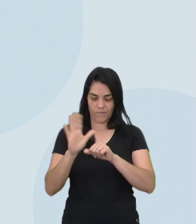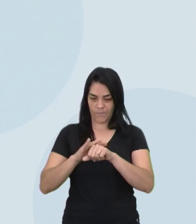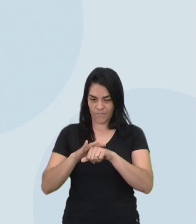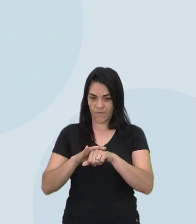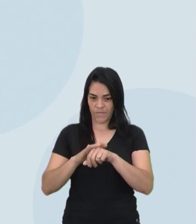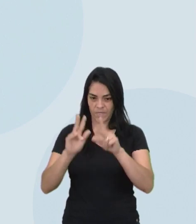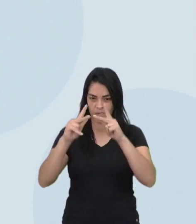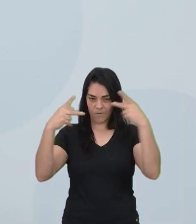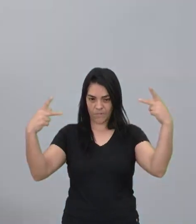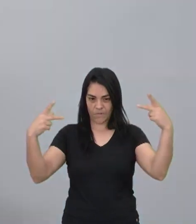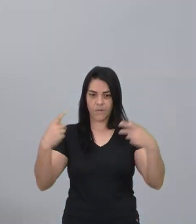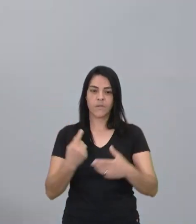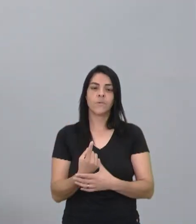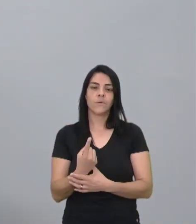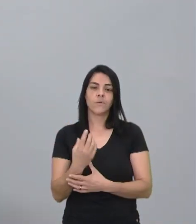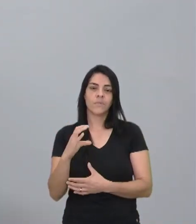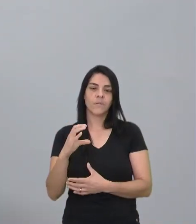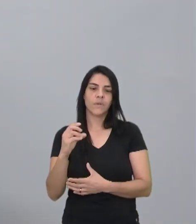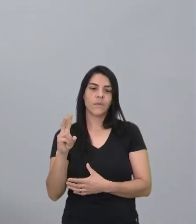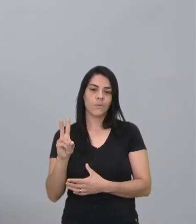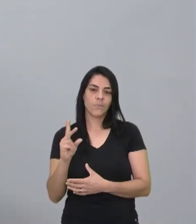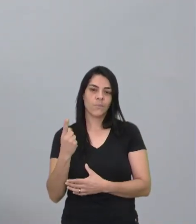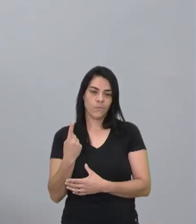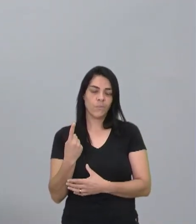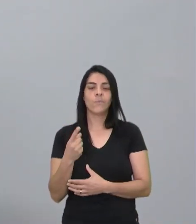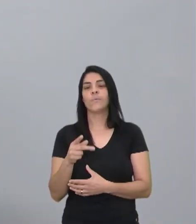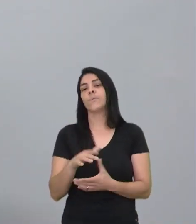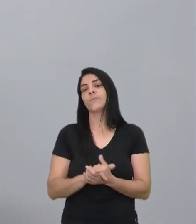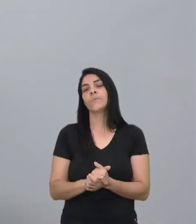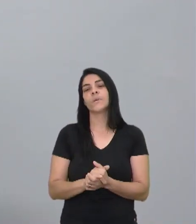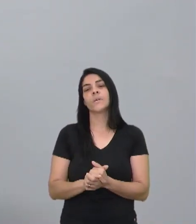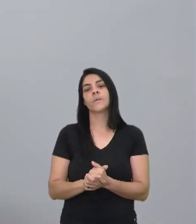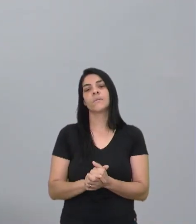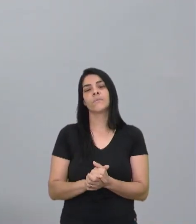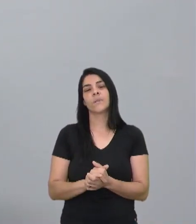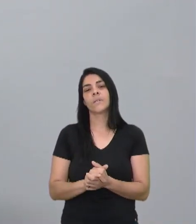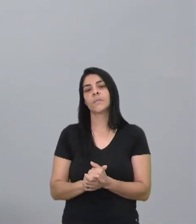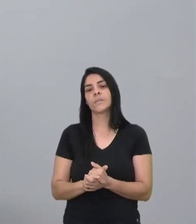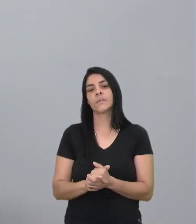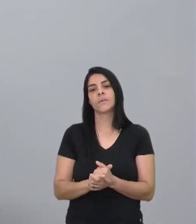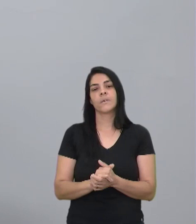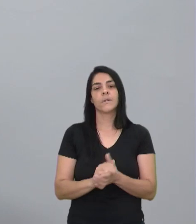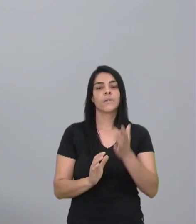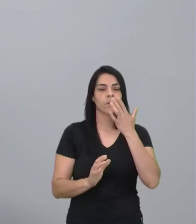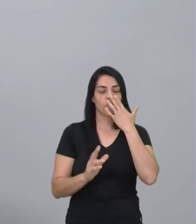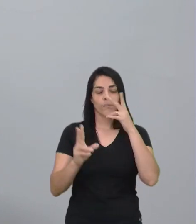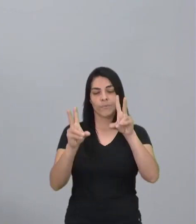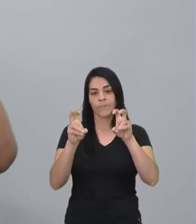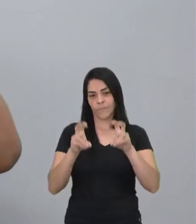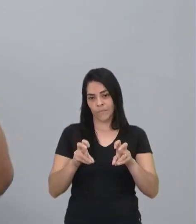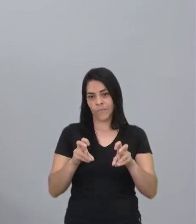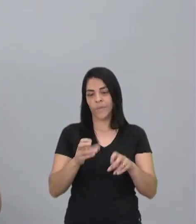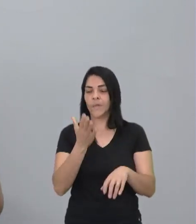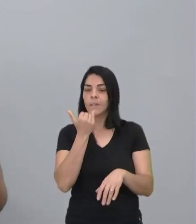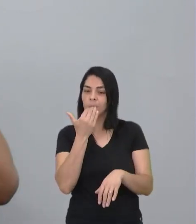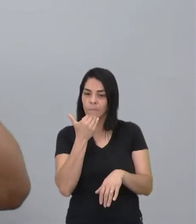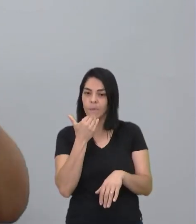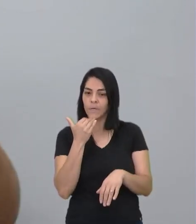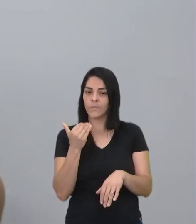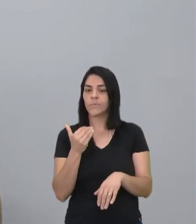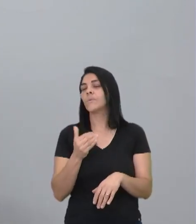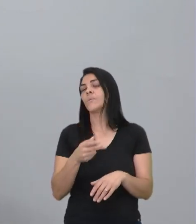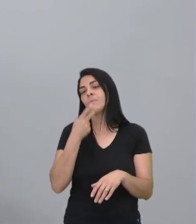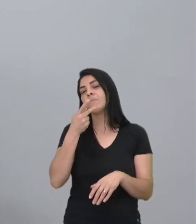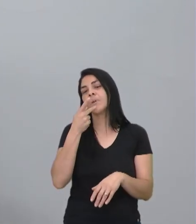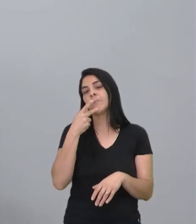viu na UC1, quando a gente estava falando sobre os aspectos socioculturais, né, da alimentação, a gente falou sobre a importância que o